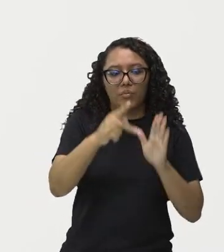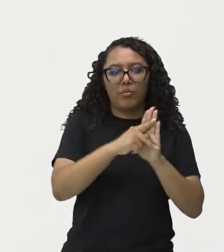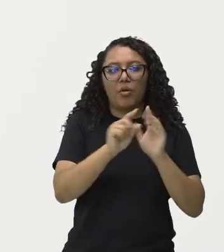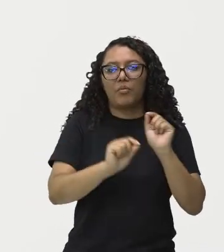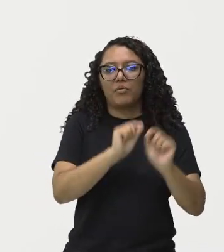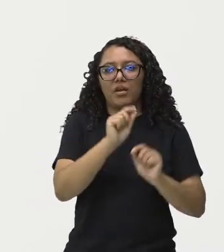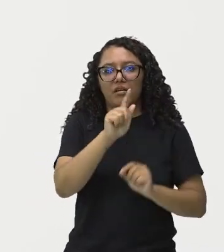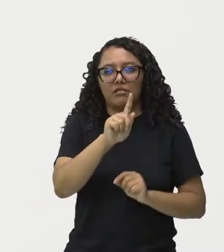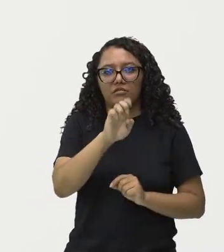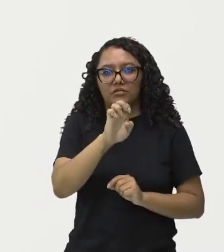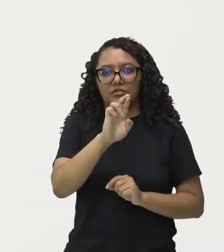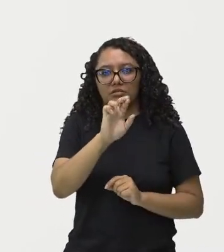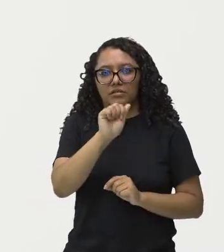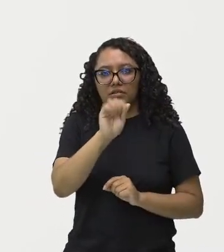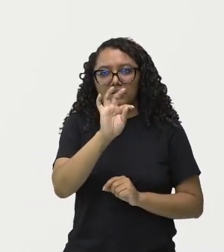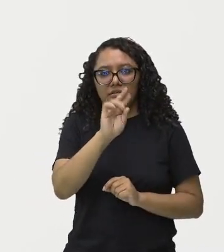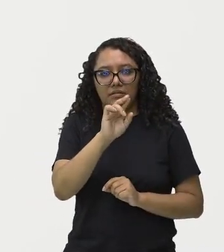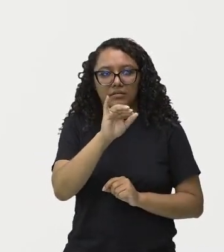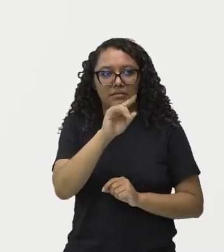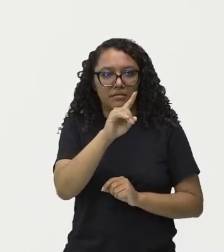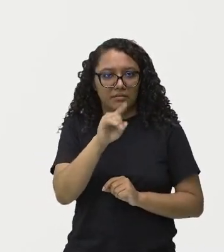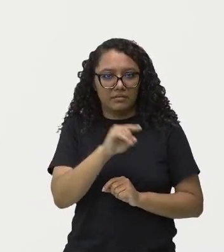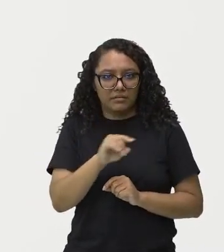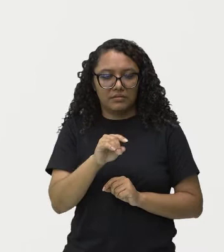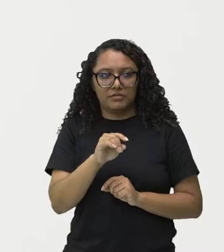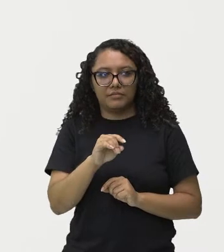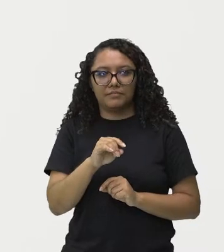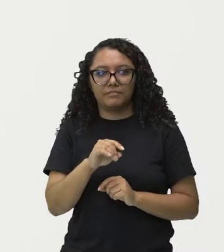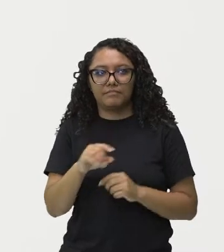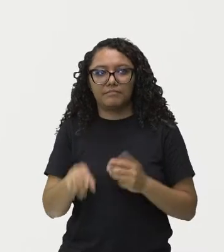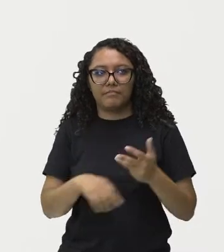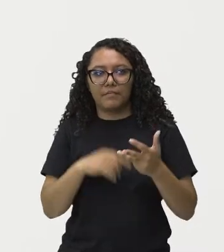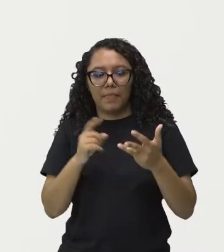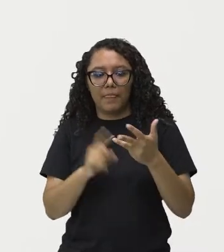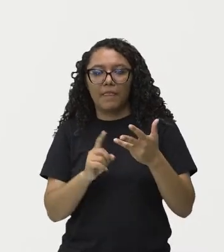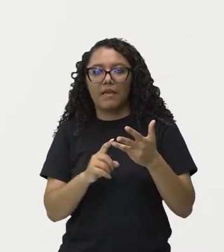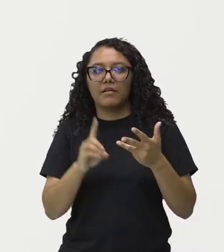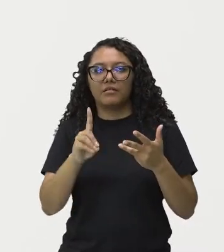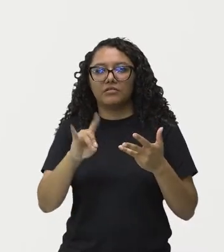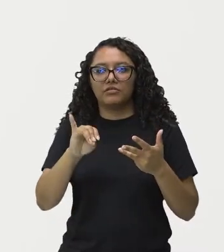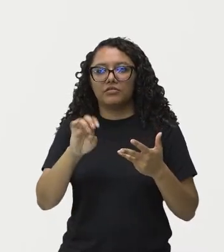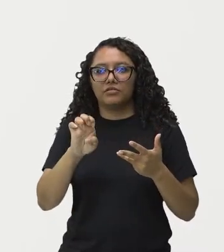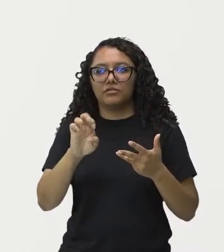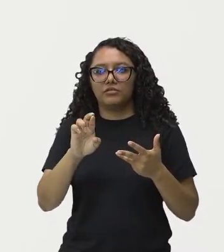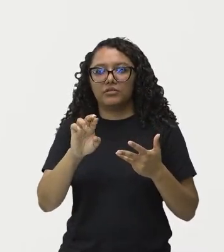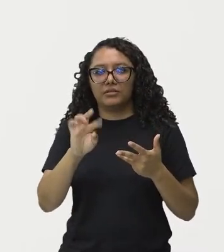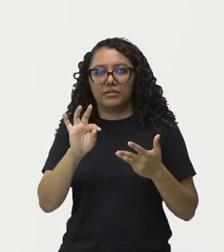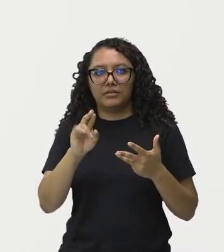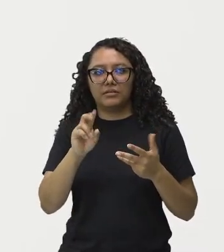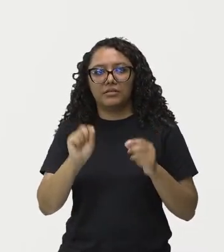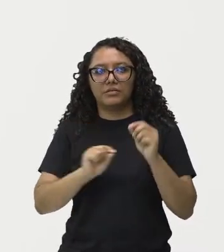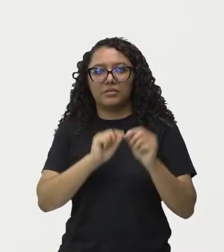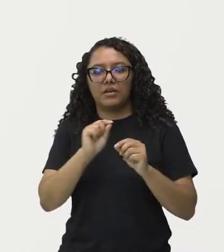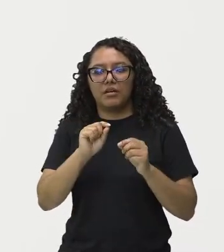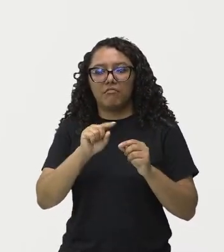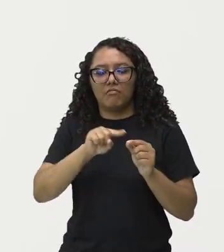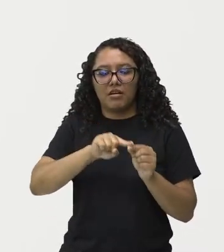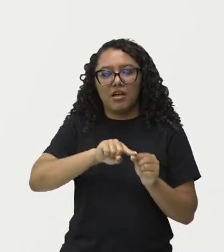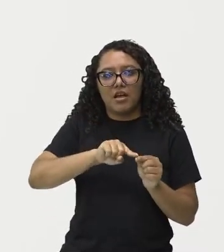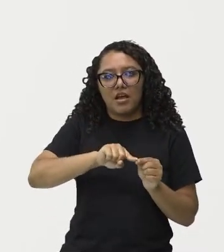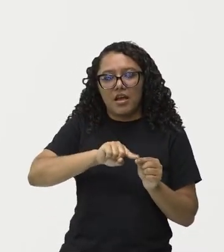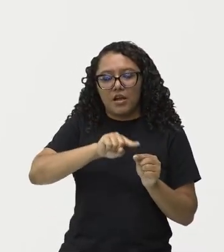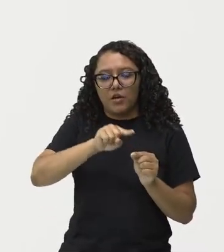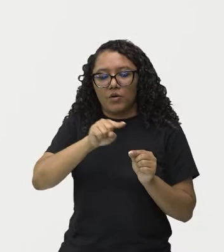tá? E a diretriz corresponde à curva do plano da base, tá? Então é toda